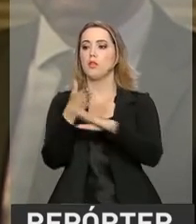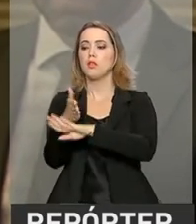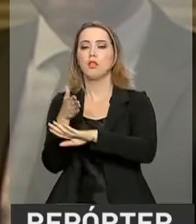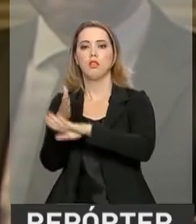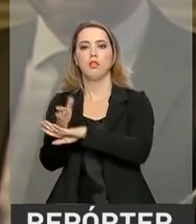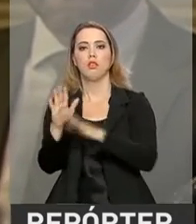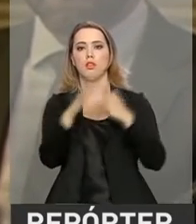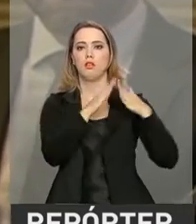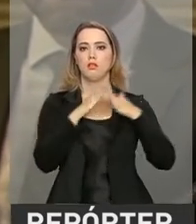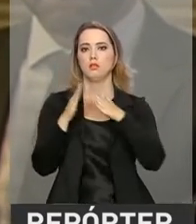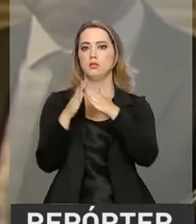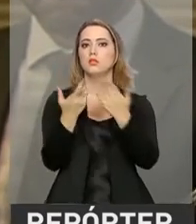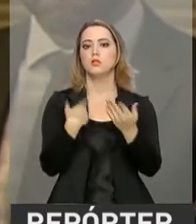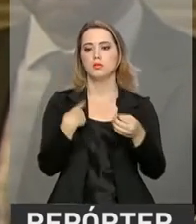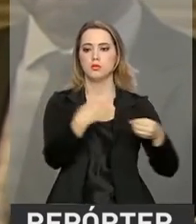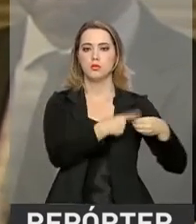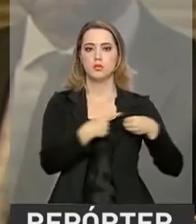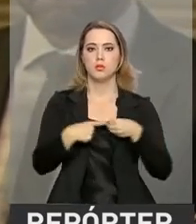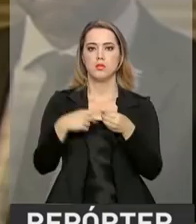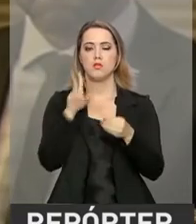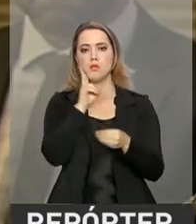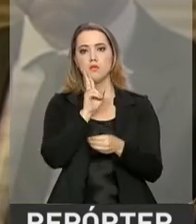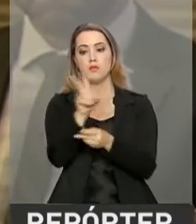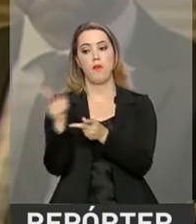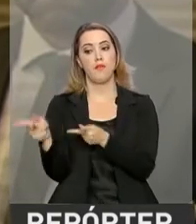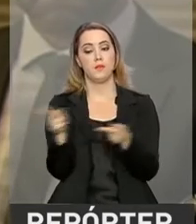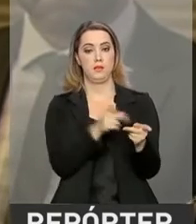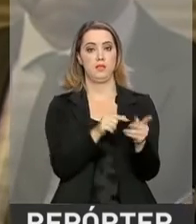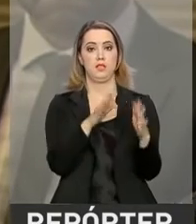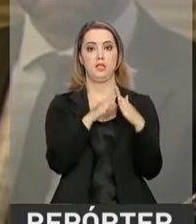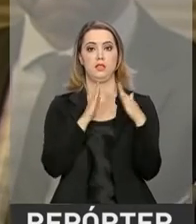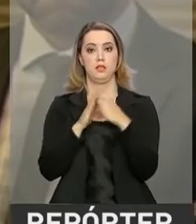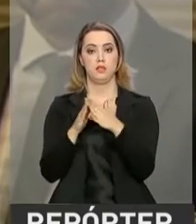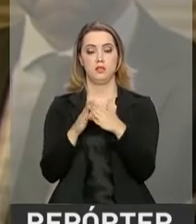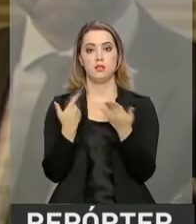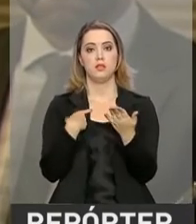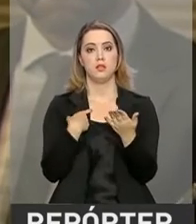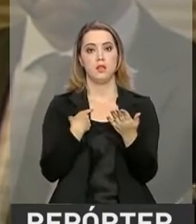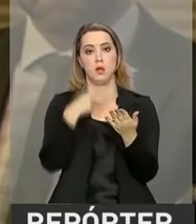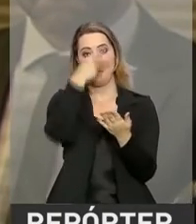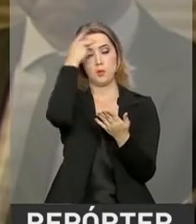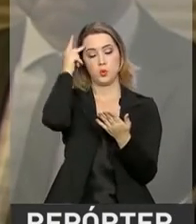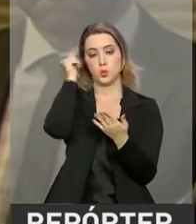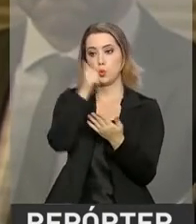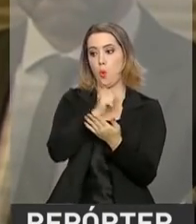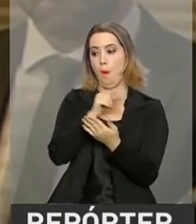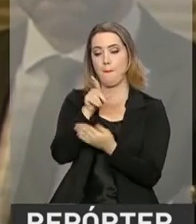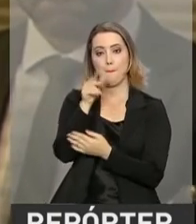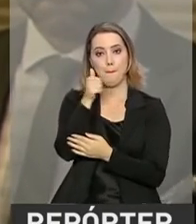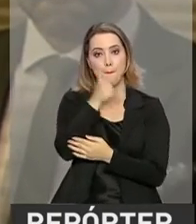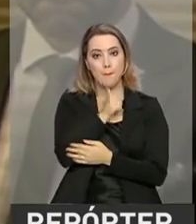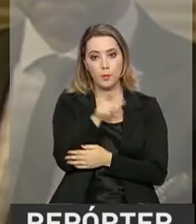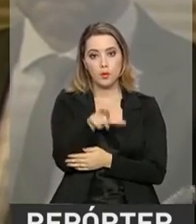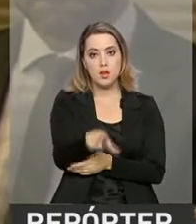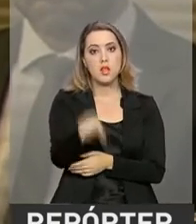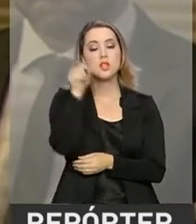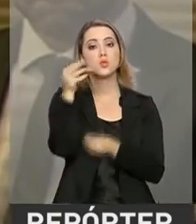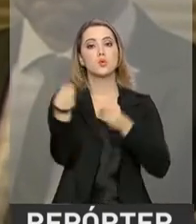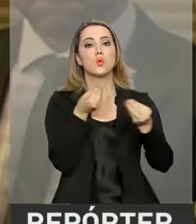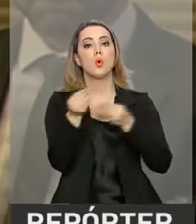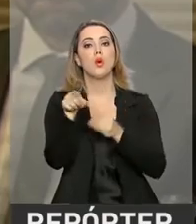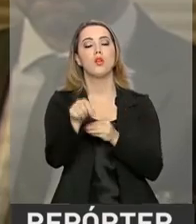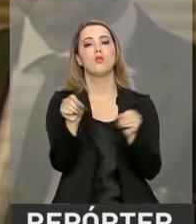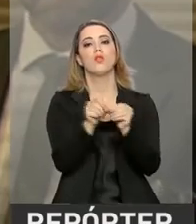onde serão visitadas as casas e será ouvida a a dona da casa terá prioridade para definir que tipo de